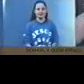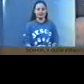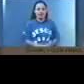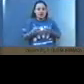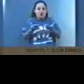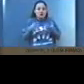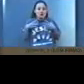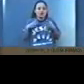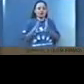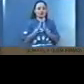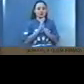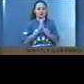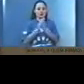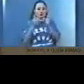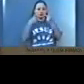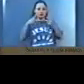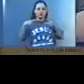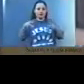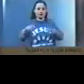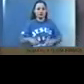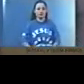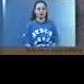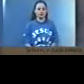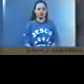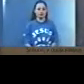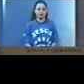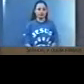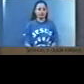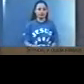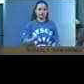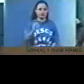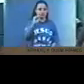Quando o anjo falou salve Maria,